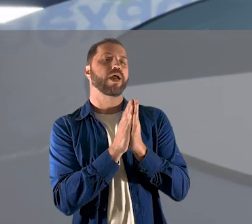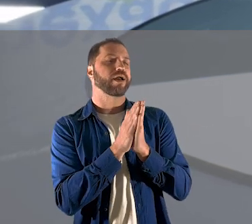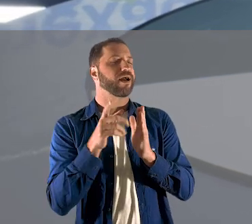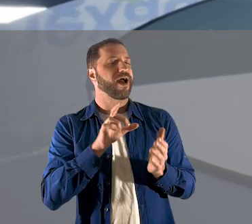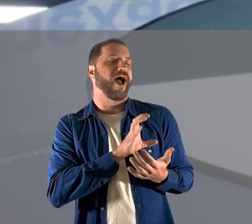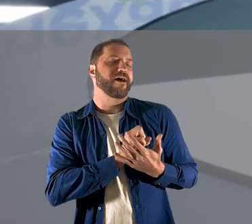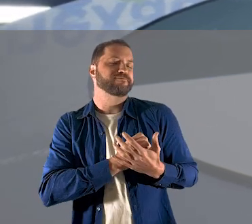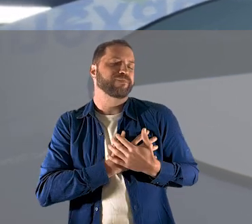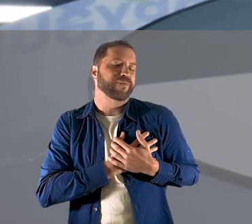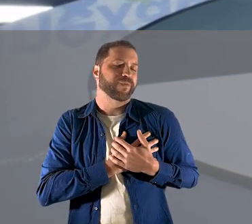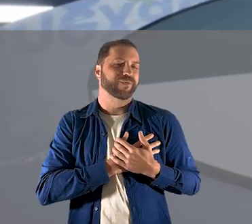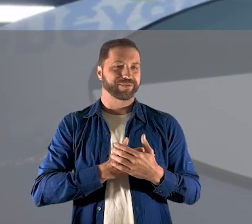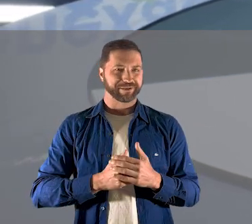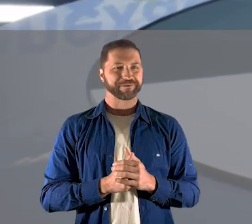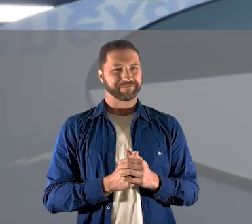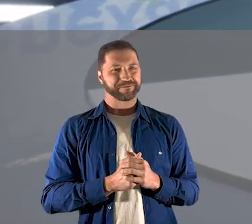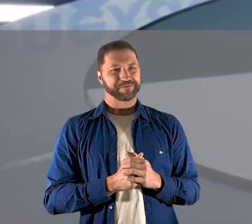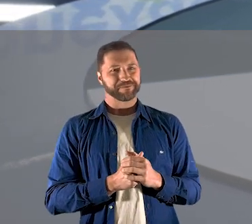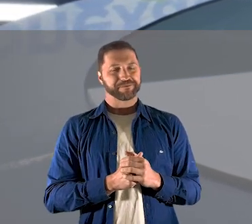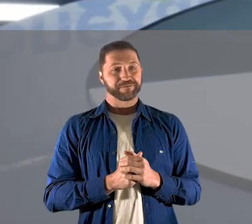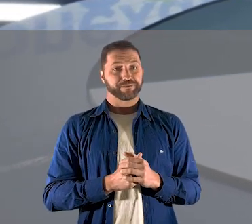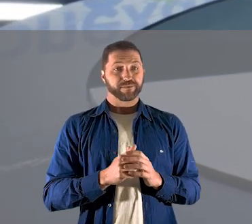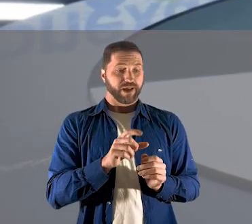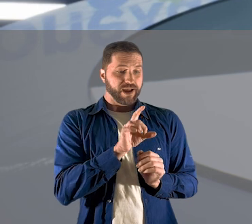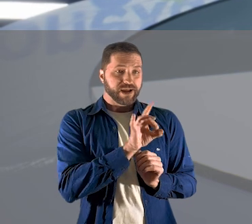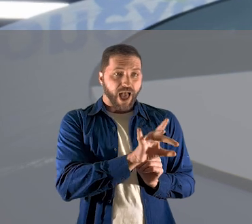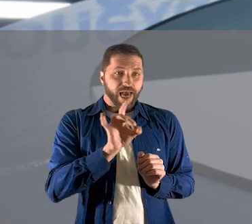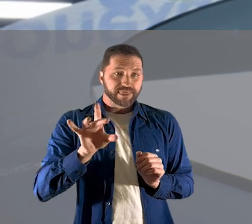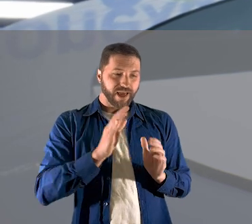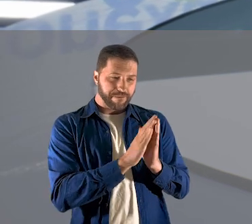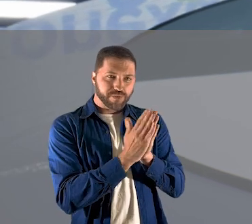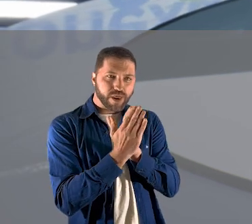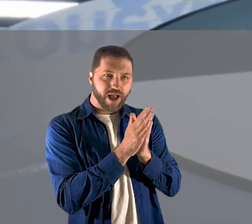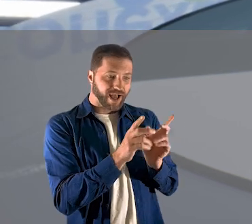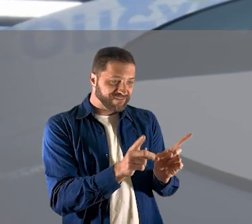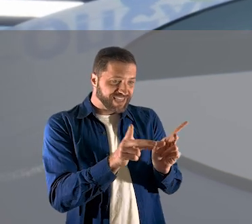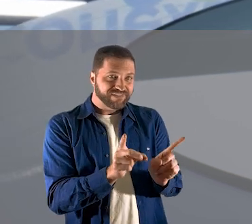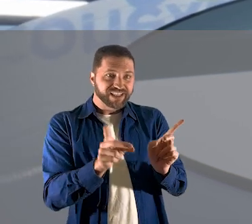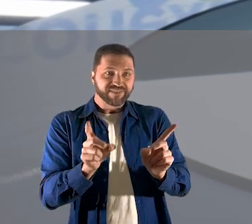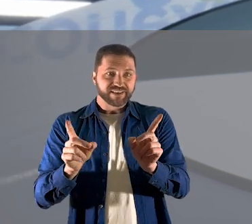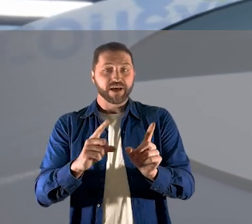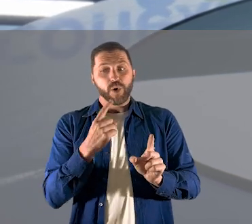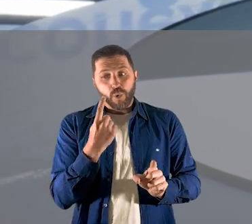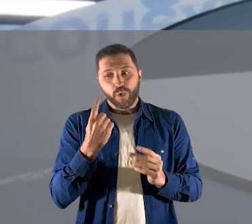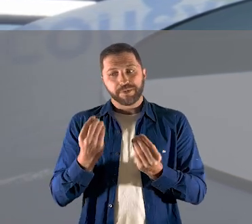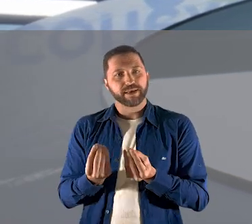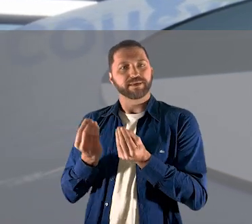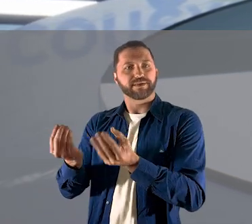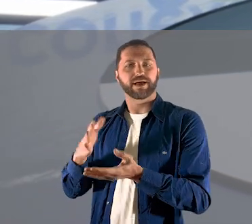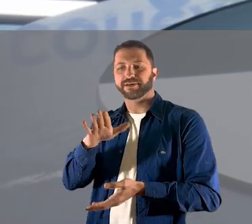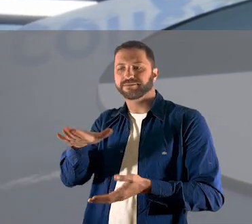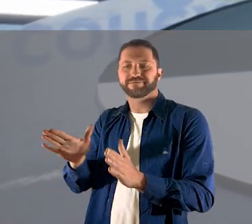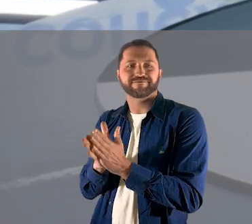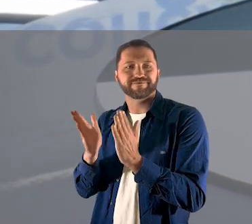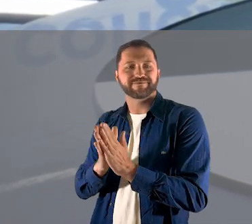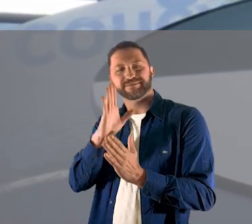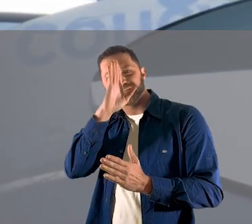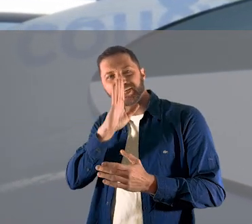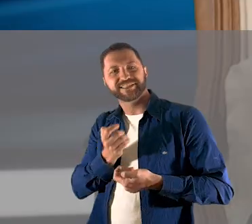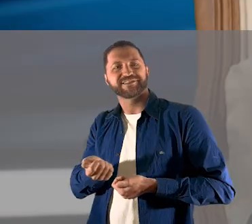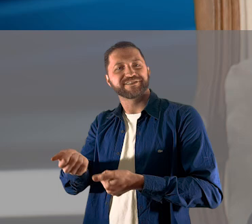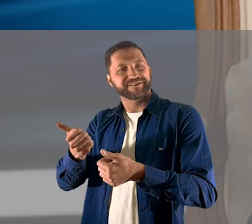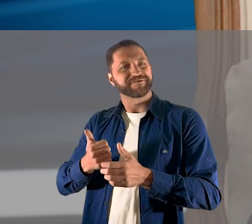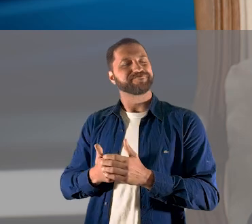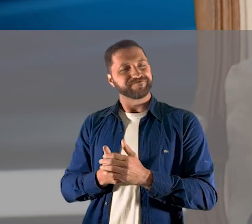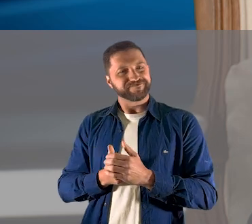uma boneca um gesto de amor e a cada boneca vendida outra foi doada para uma criança carente Então